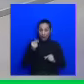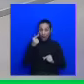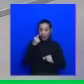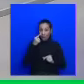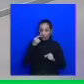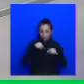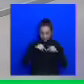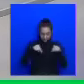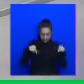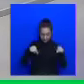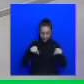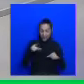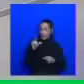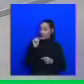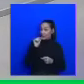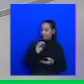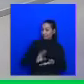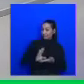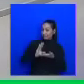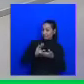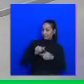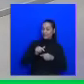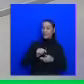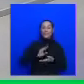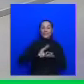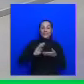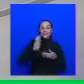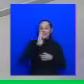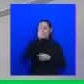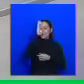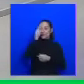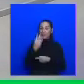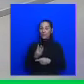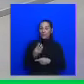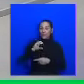prêmio principal espetacular!